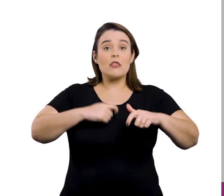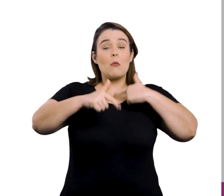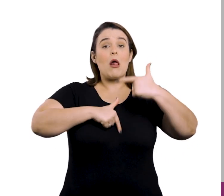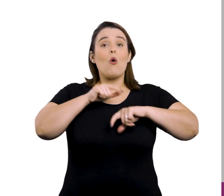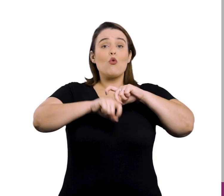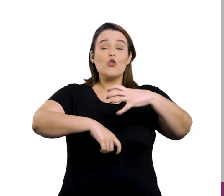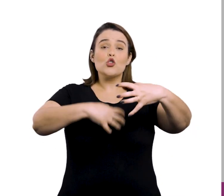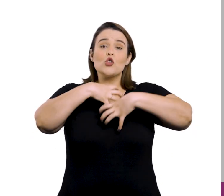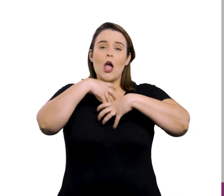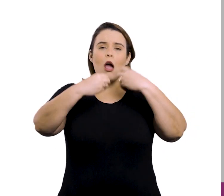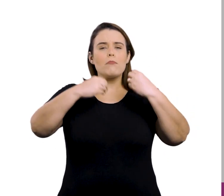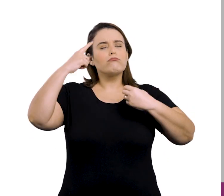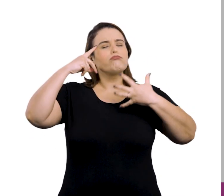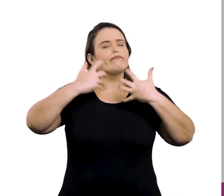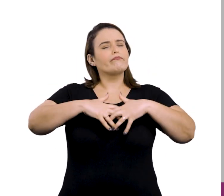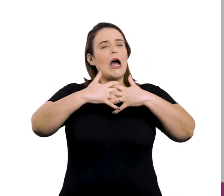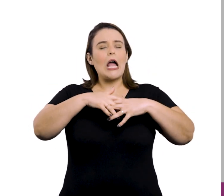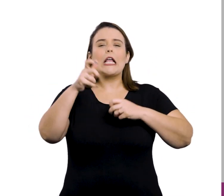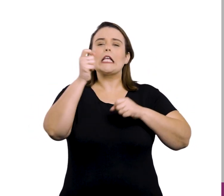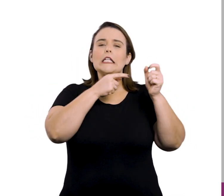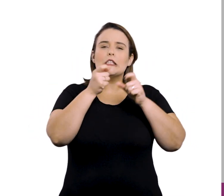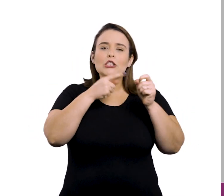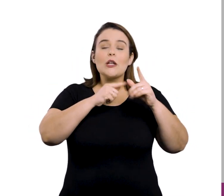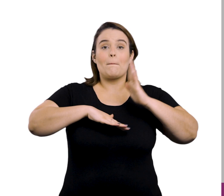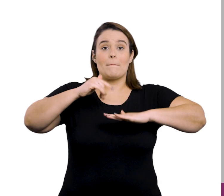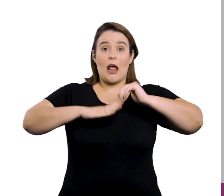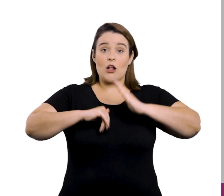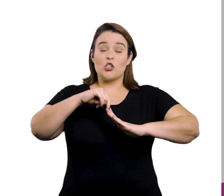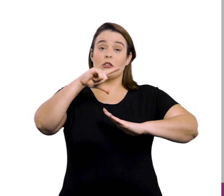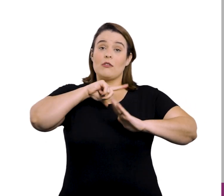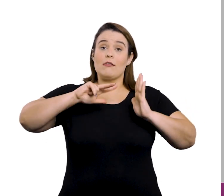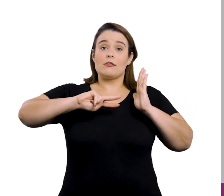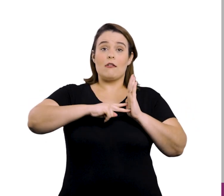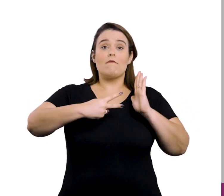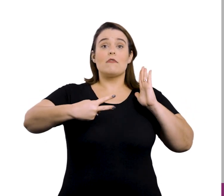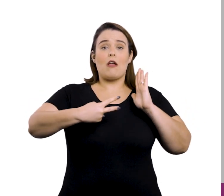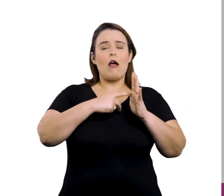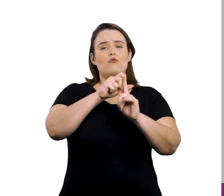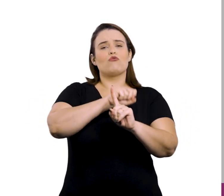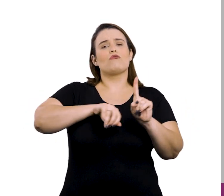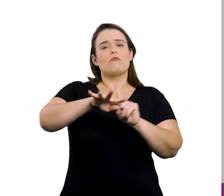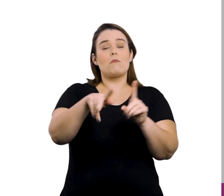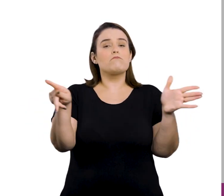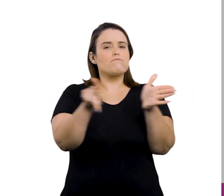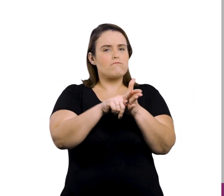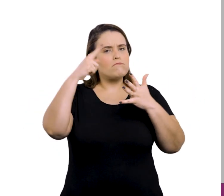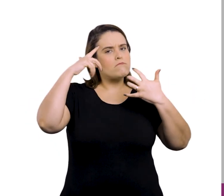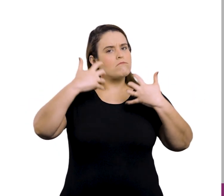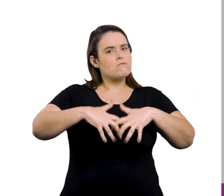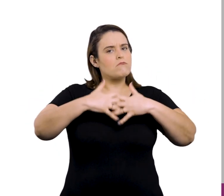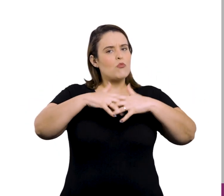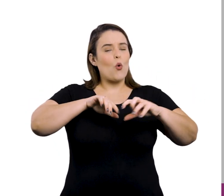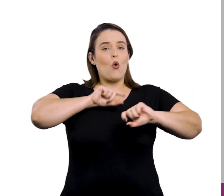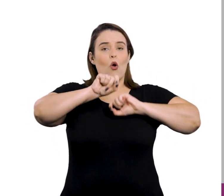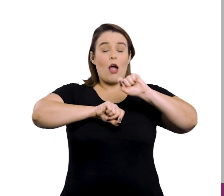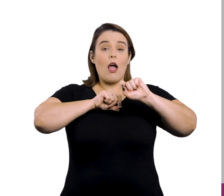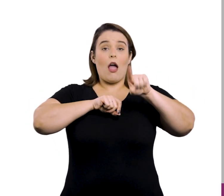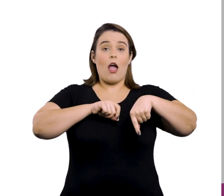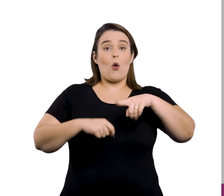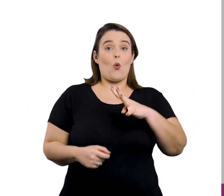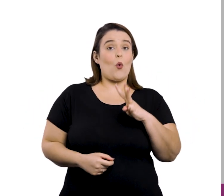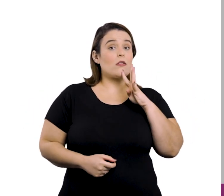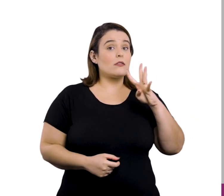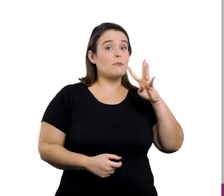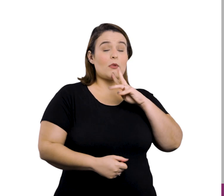de uma reflexão crítica sobre práticas que estabeleçam significados sociais, refletindo sobre o chamado